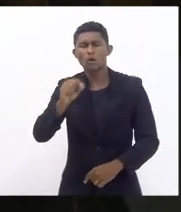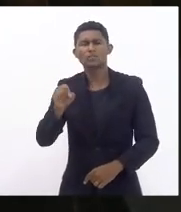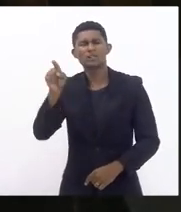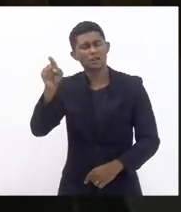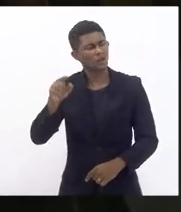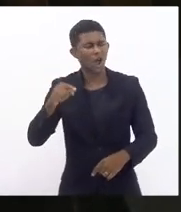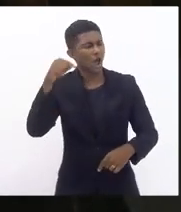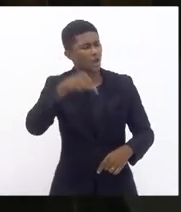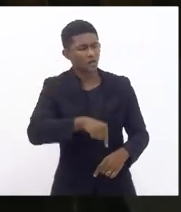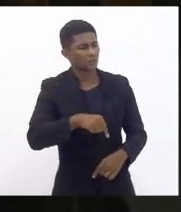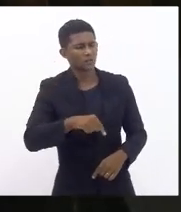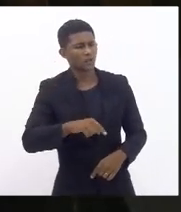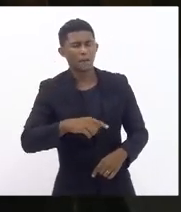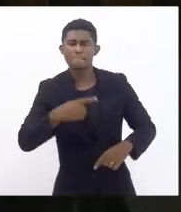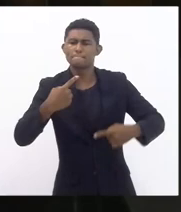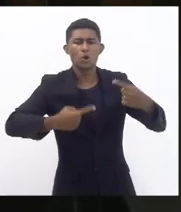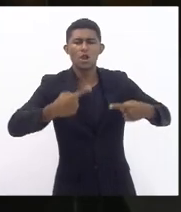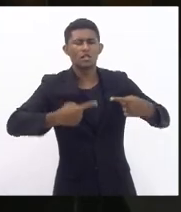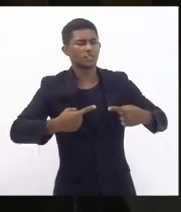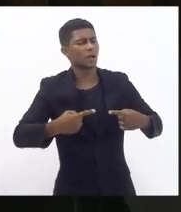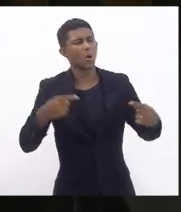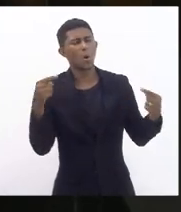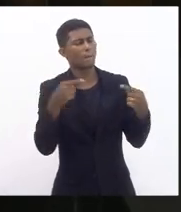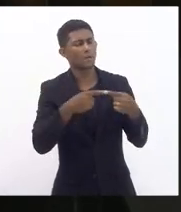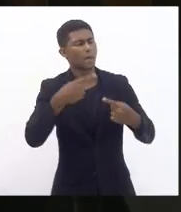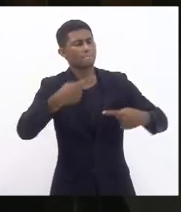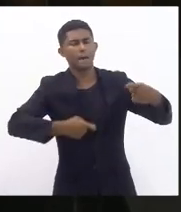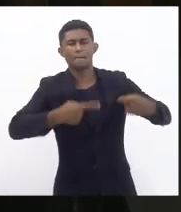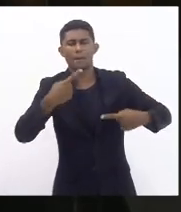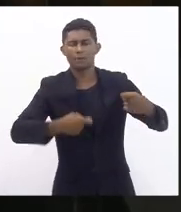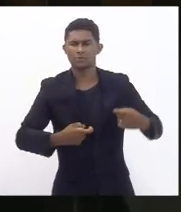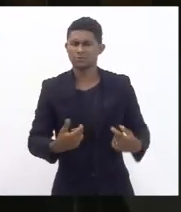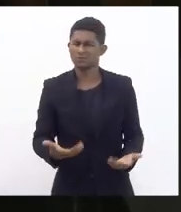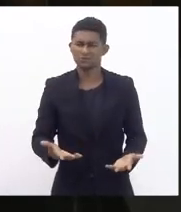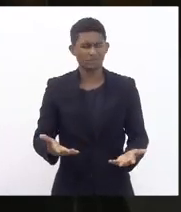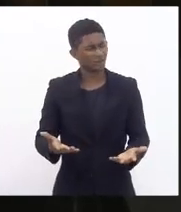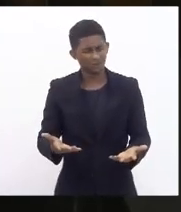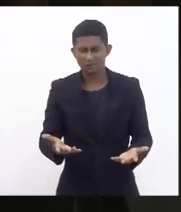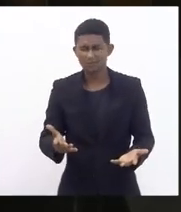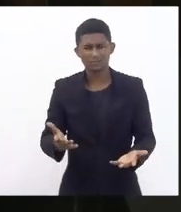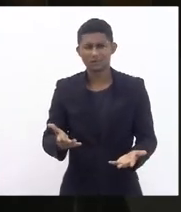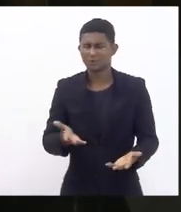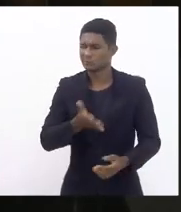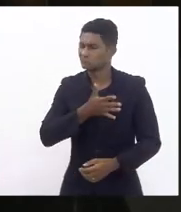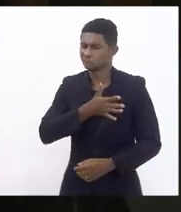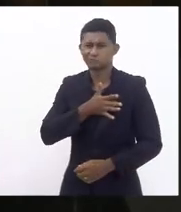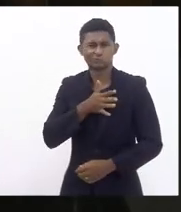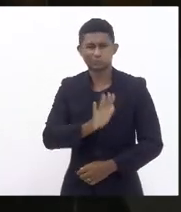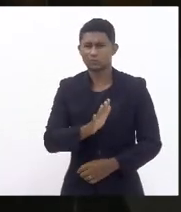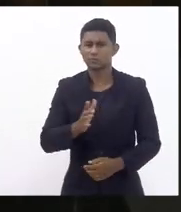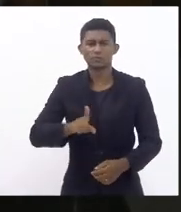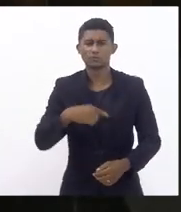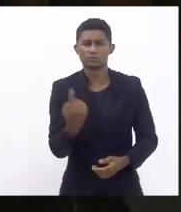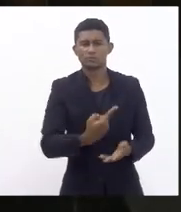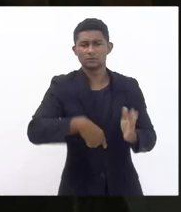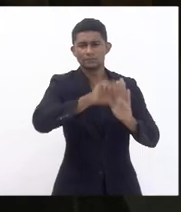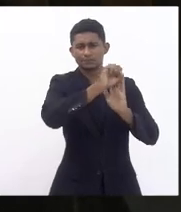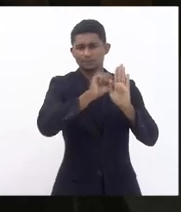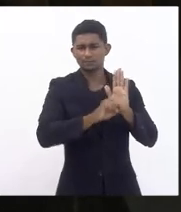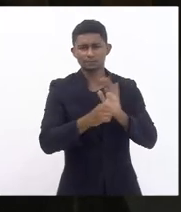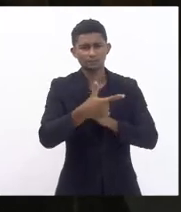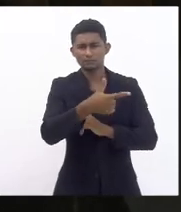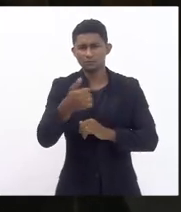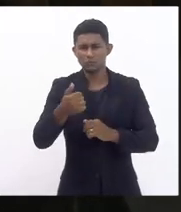É absolutamente inacreditável e tem que ser repudiado no século XXI. E tudo